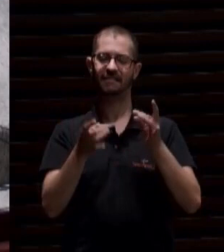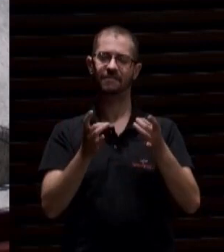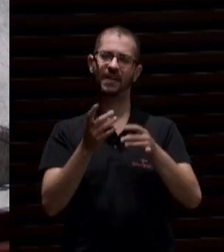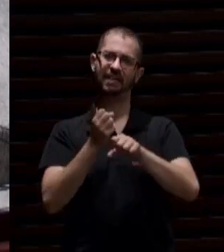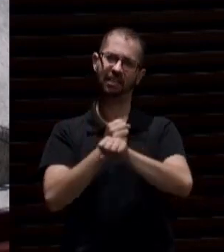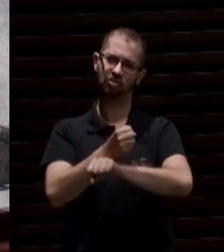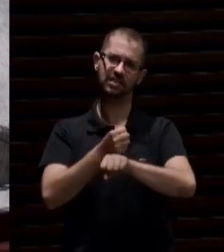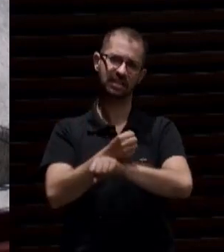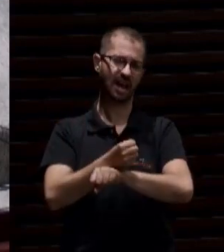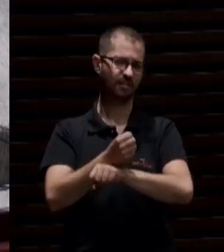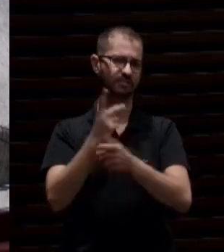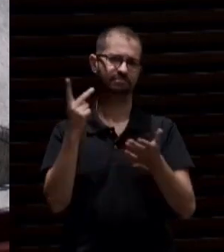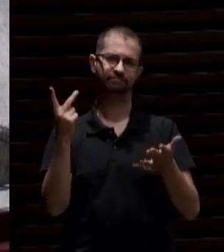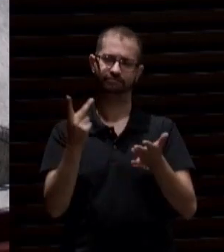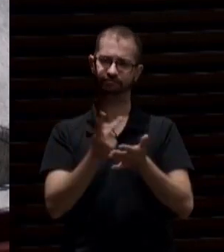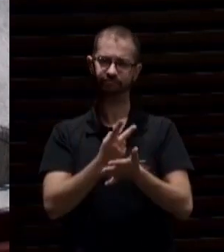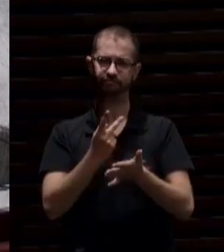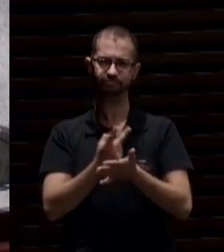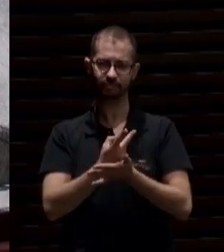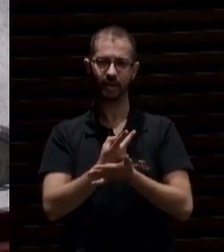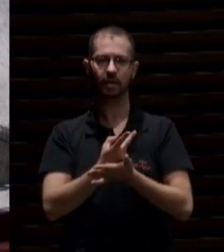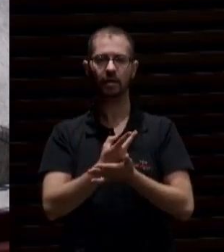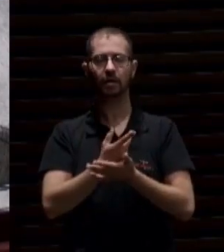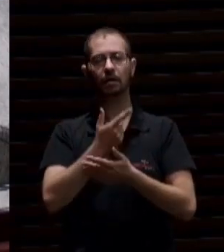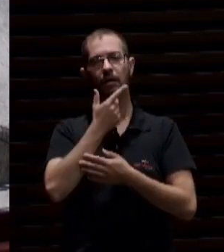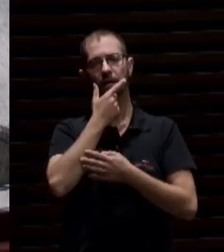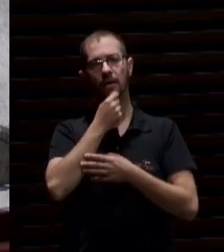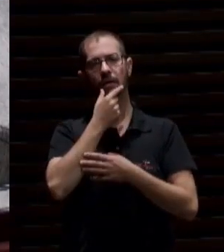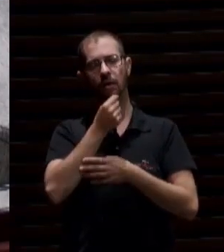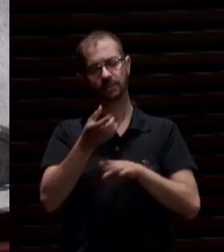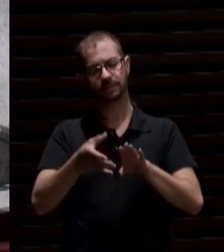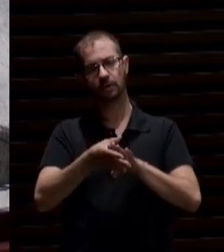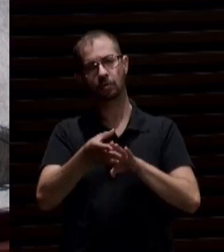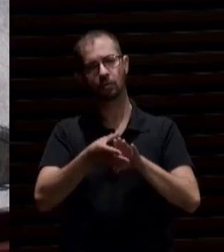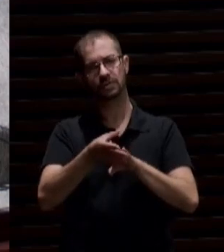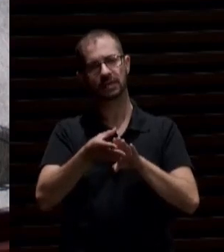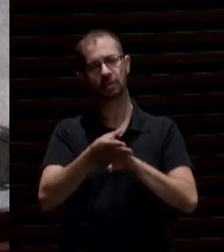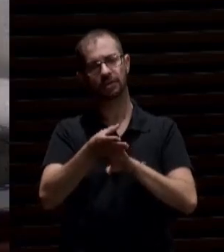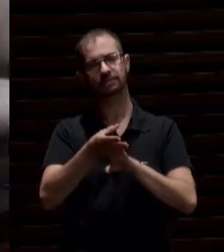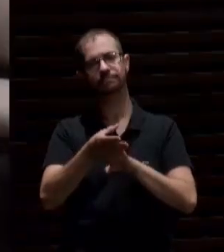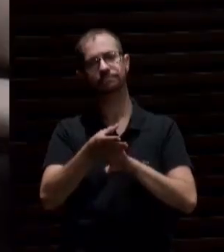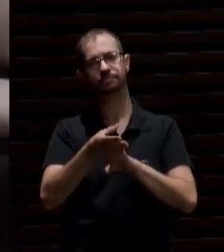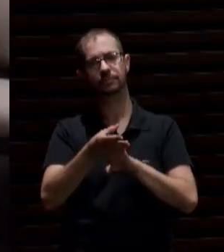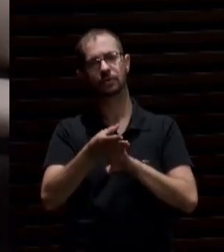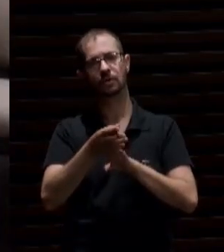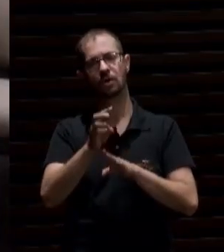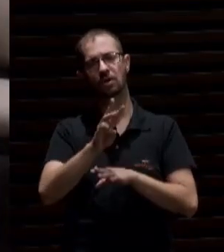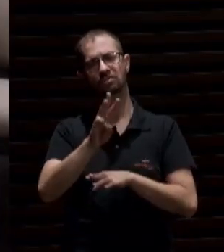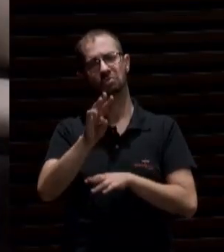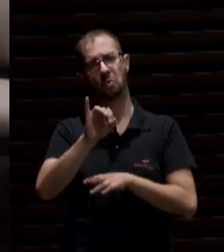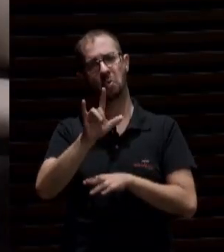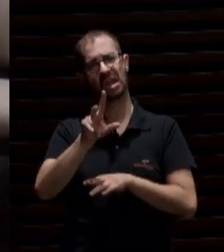algo moralmente repulsivo. E ele foi o orientador e conselheiro de nada mais, nada menos de que William